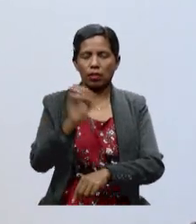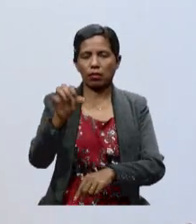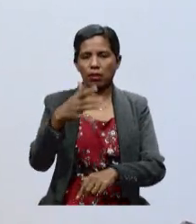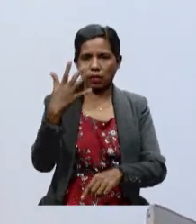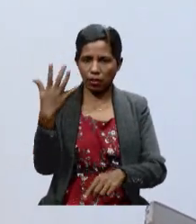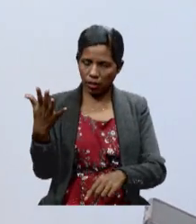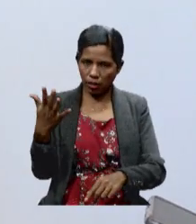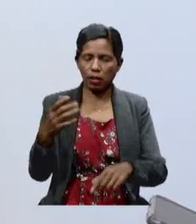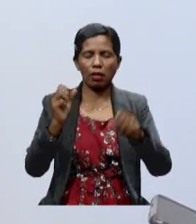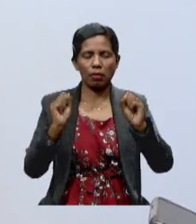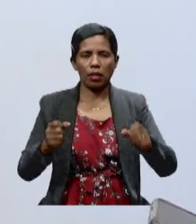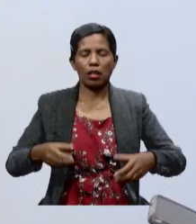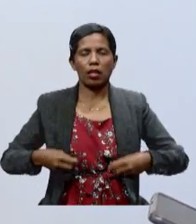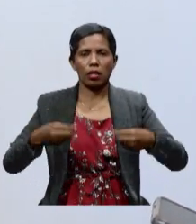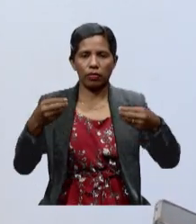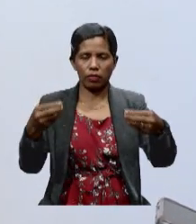levo.